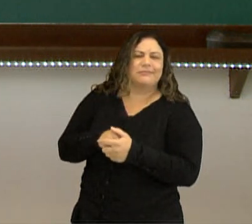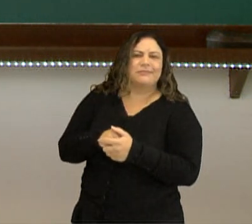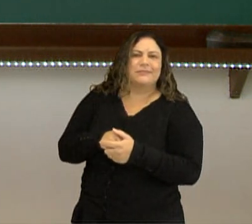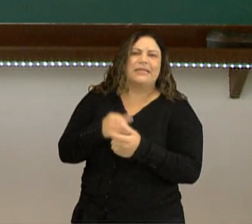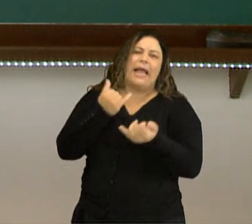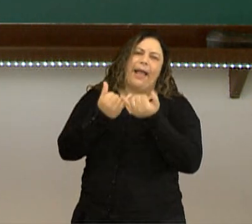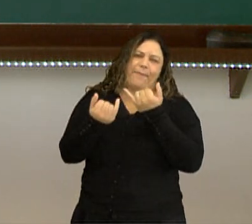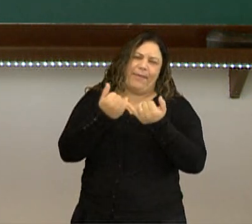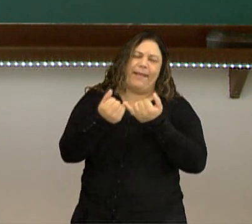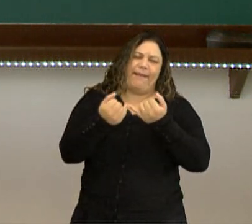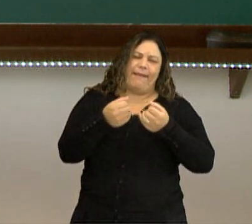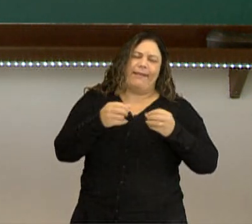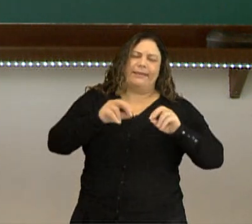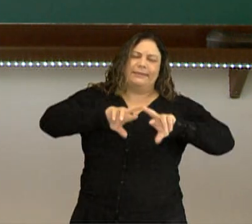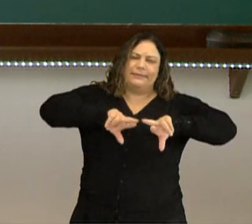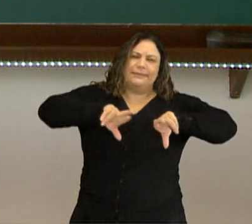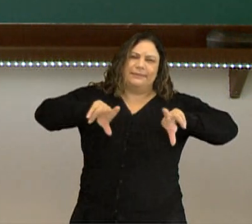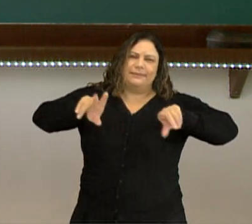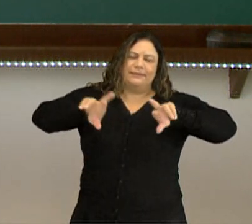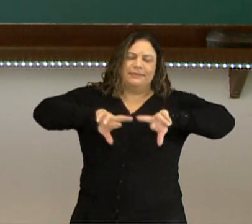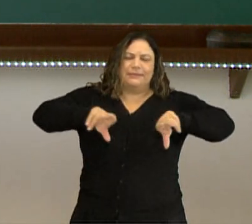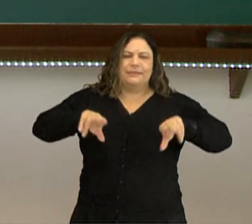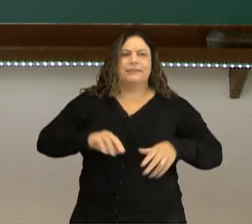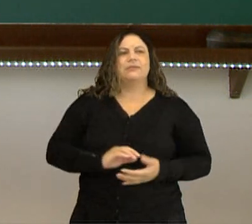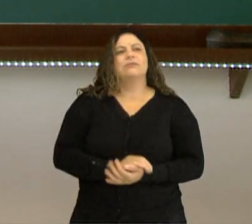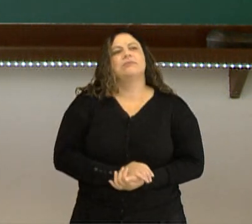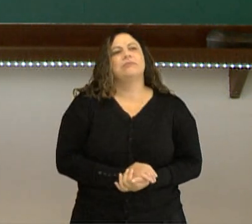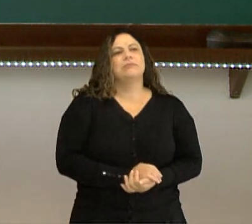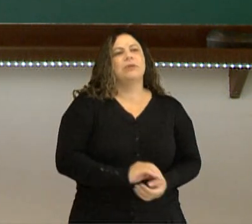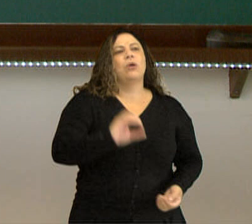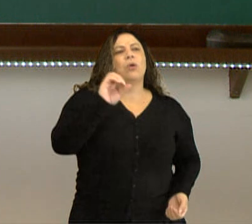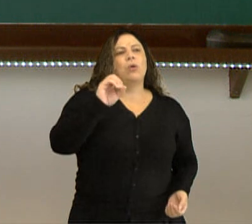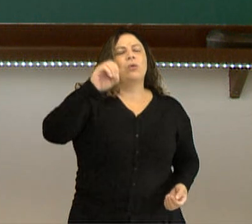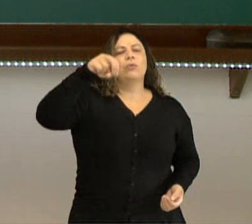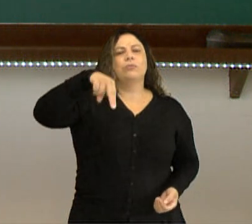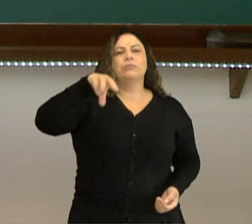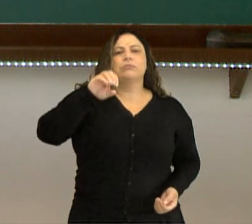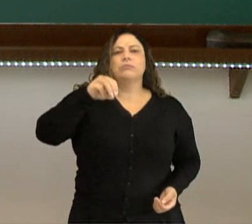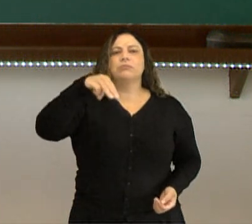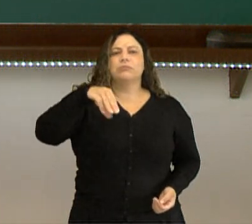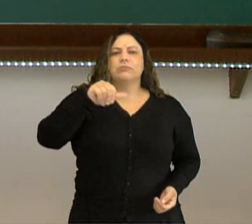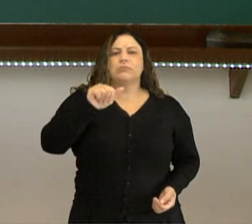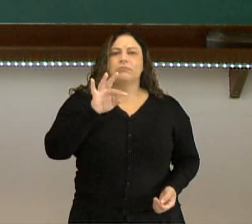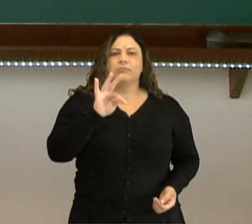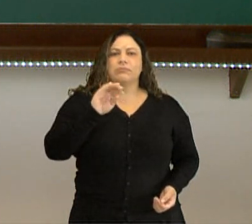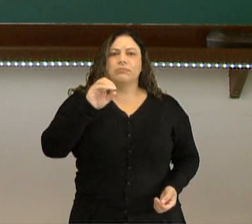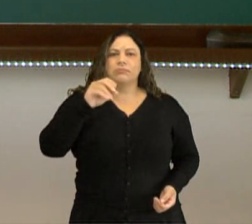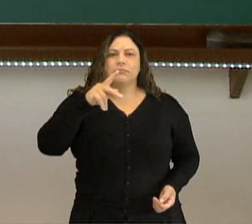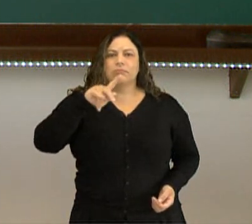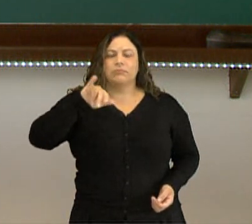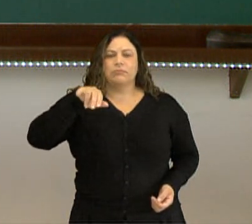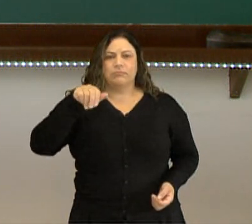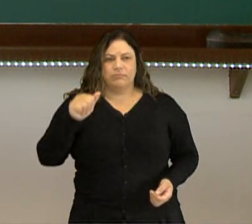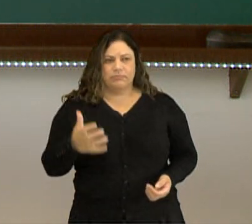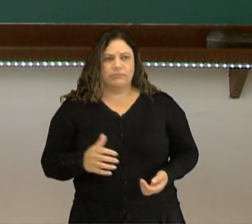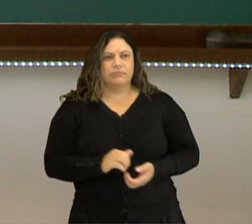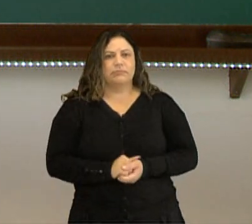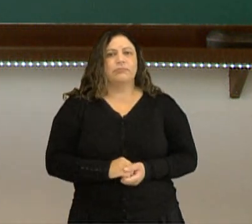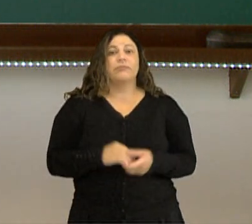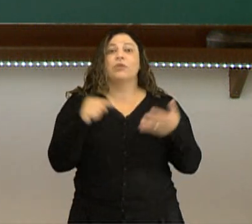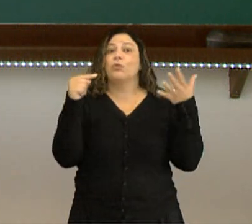que a paisagem vai te olhar, ok? Onomatopeia. Então, vocês viram que foram utilizadas várias onomatopeias